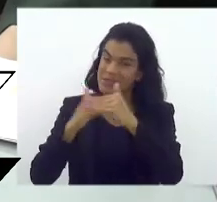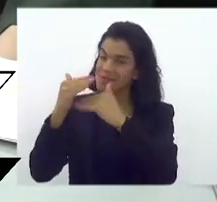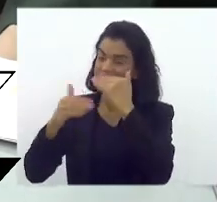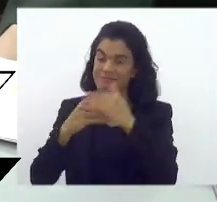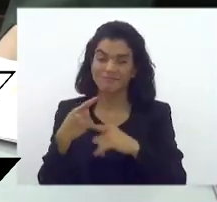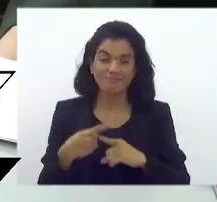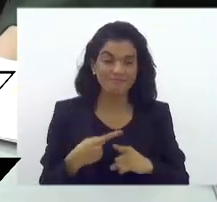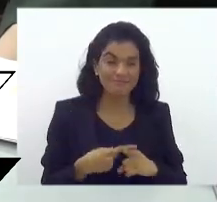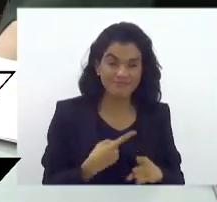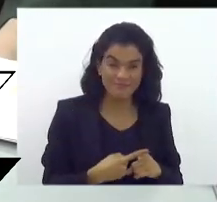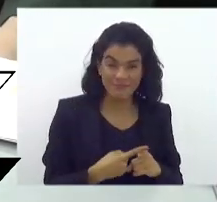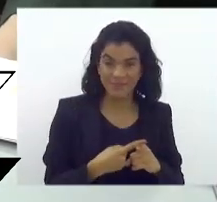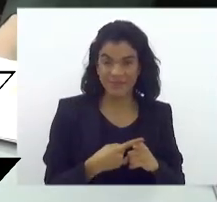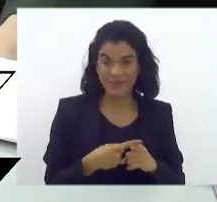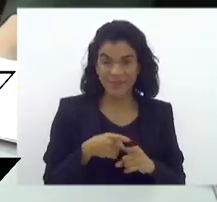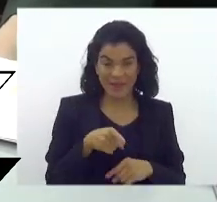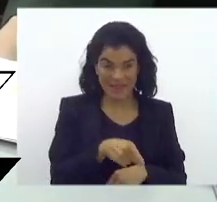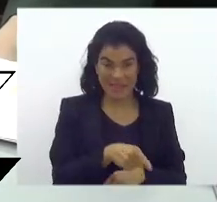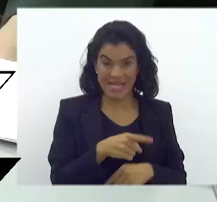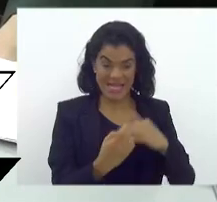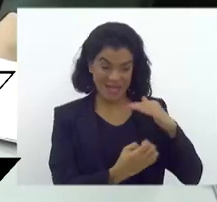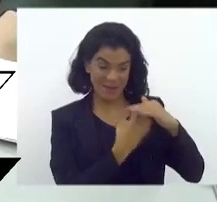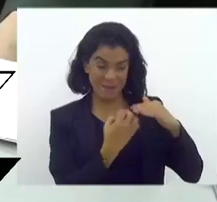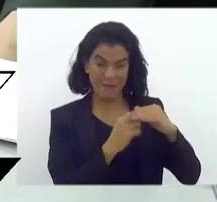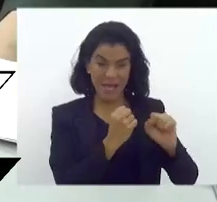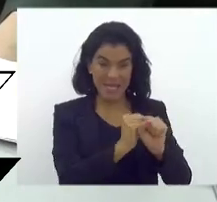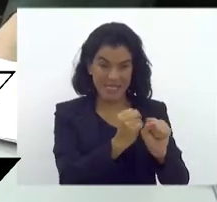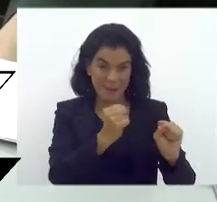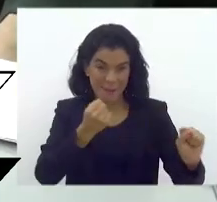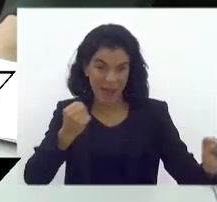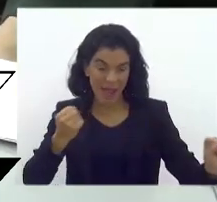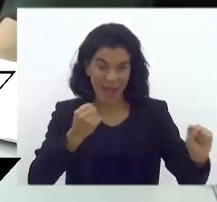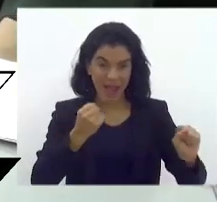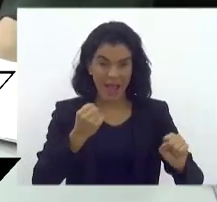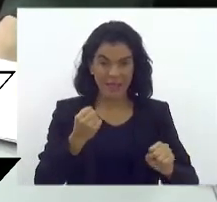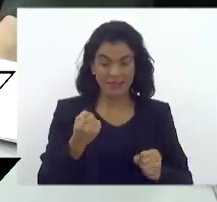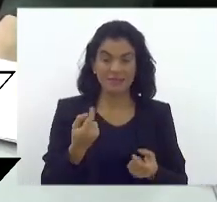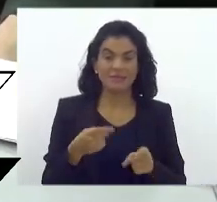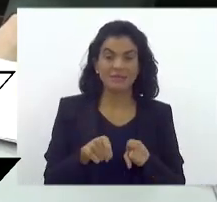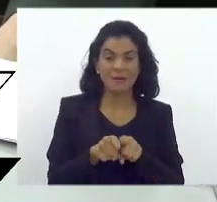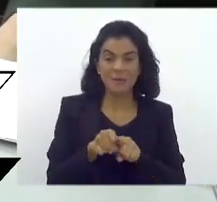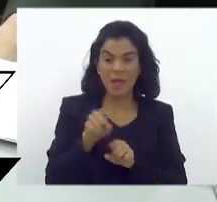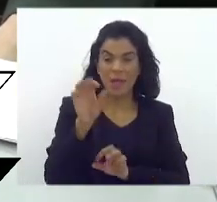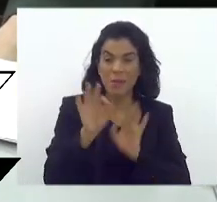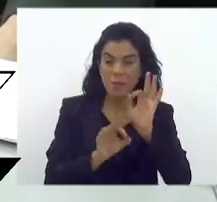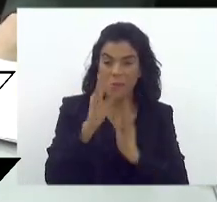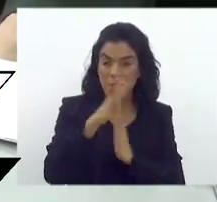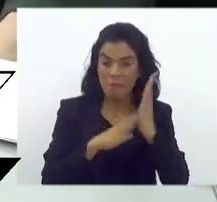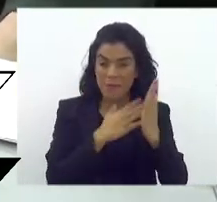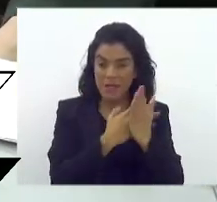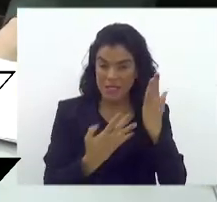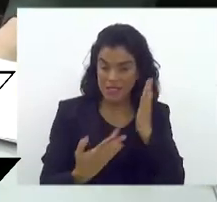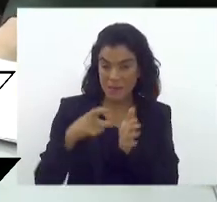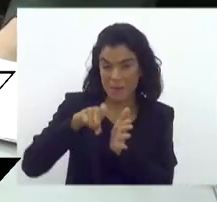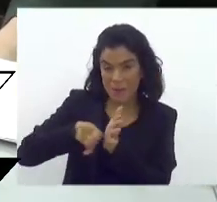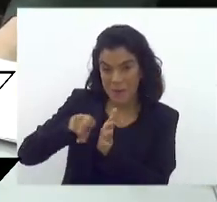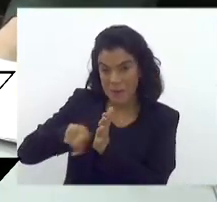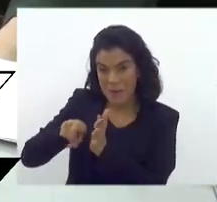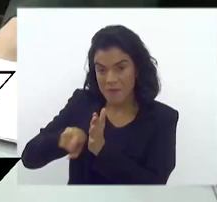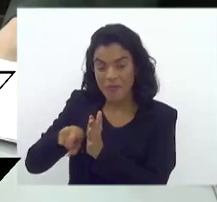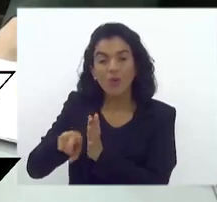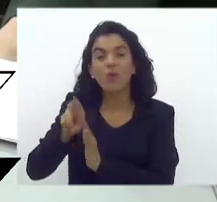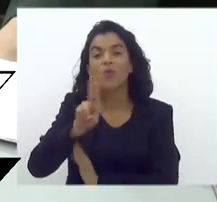porque... Nestas grandes empresas, no seu planejamento tributário, elas usam